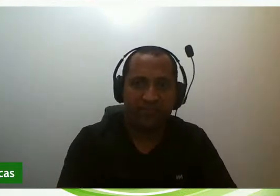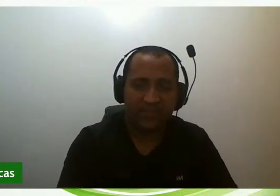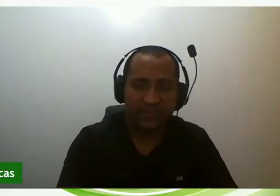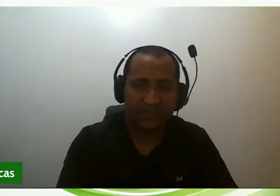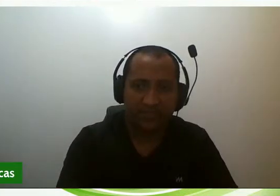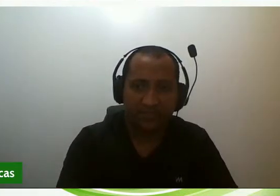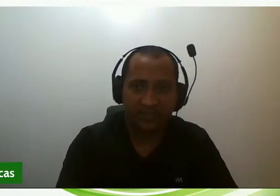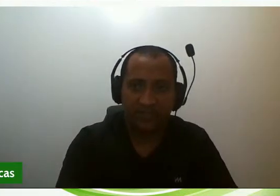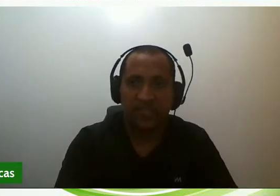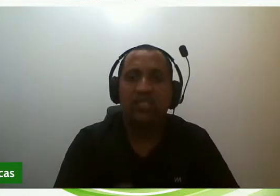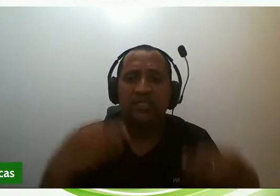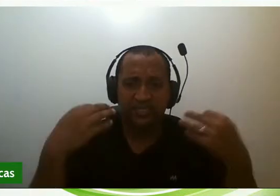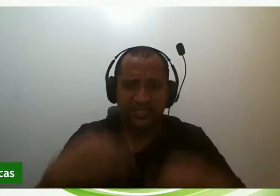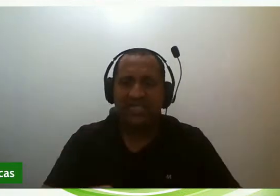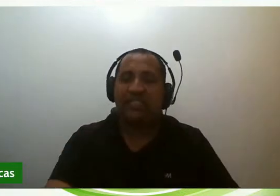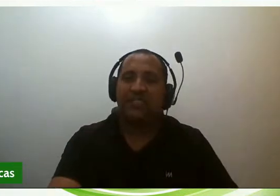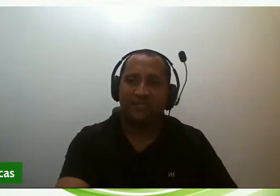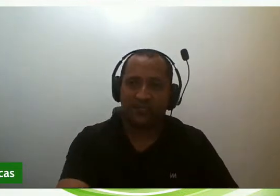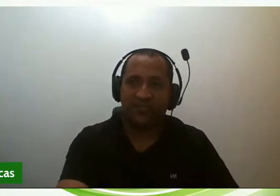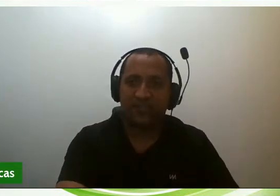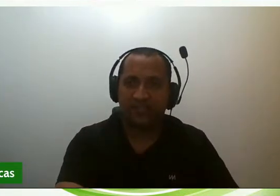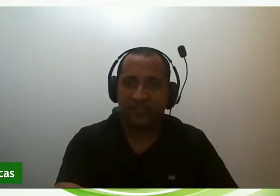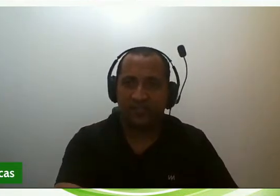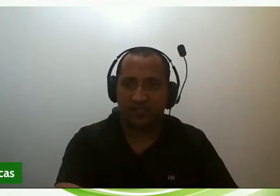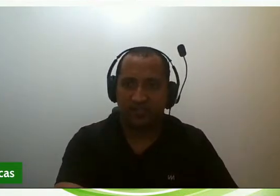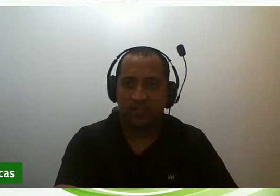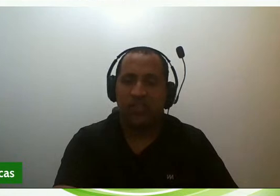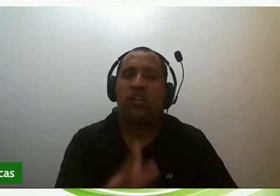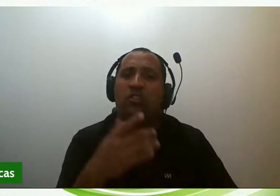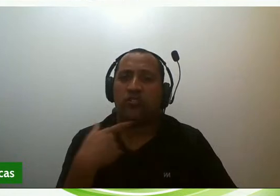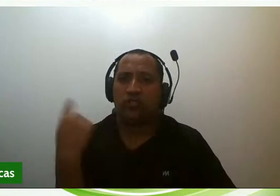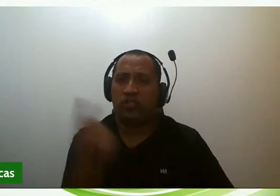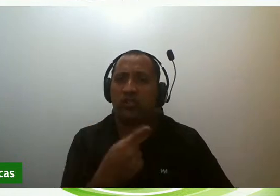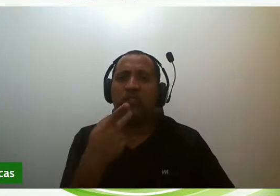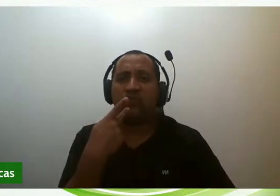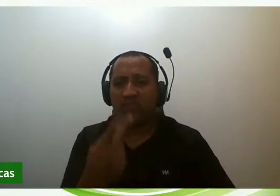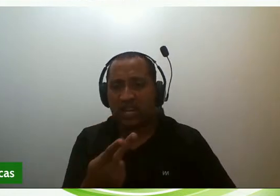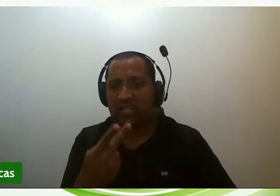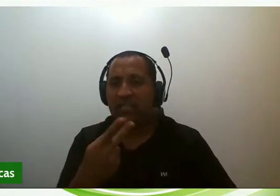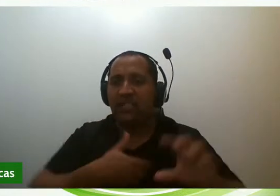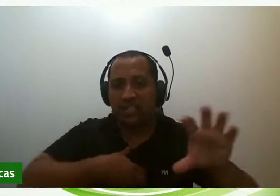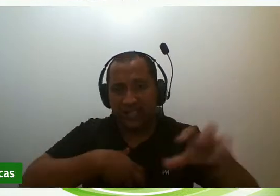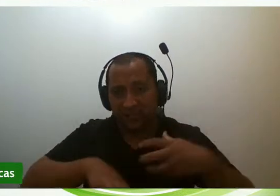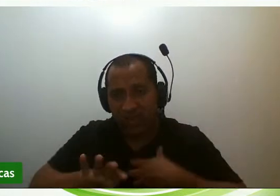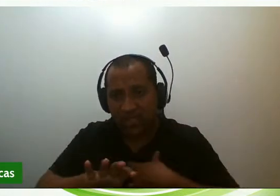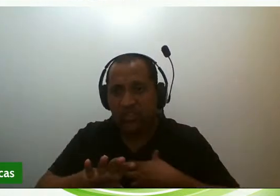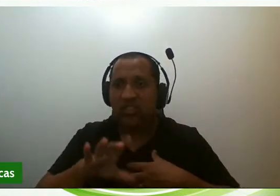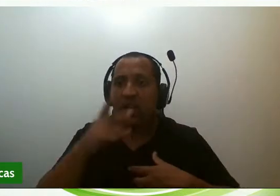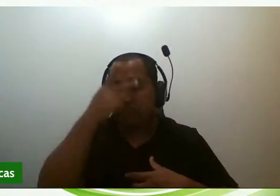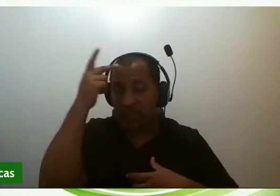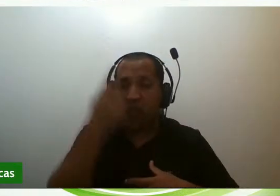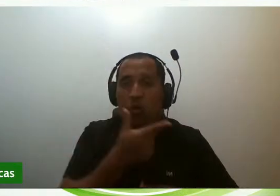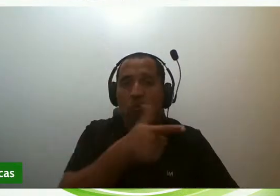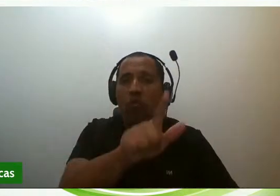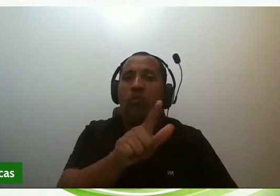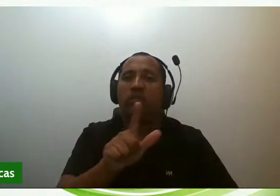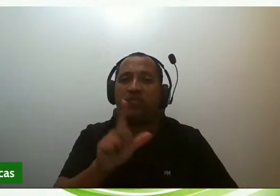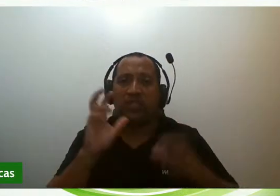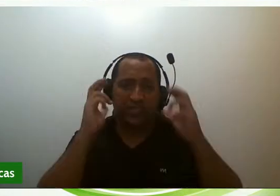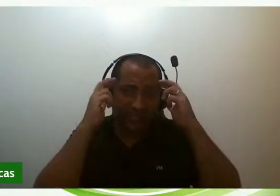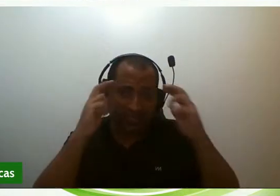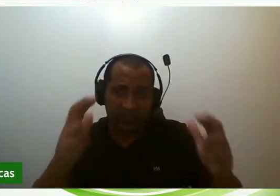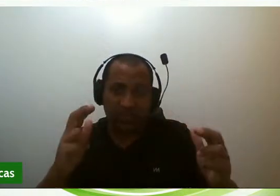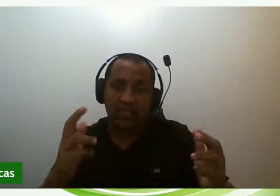Com certeza. Quando a gente fala de empatia, que é se colocar no lugar do outro, necessariamente a